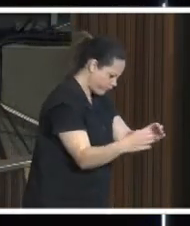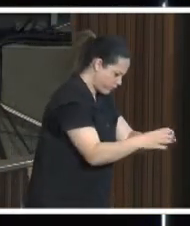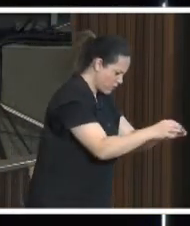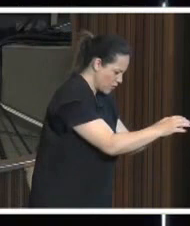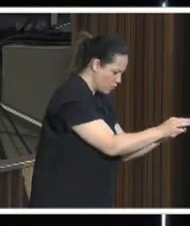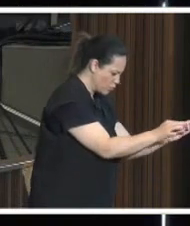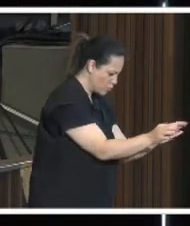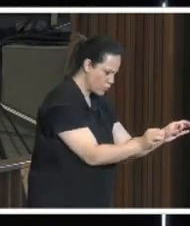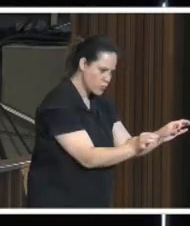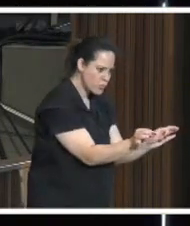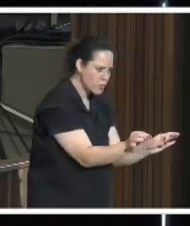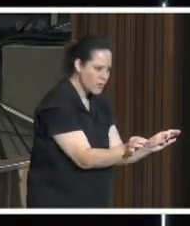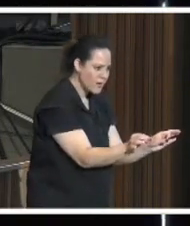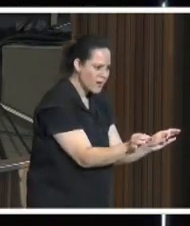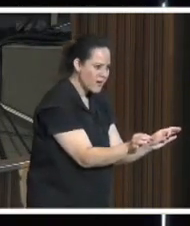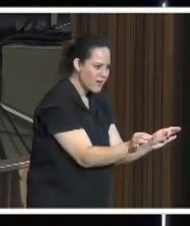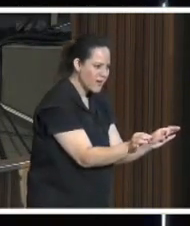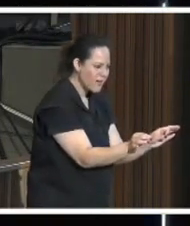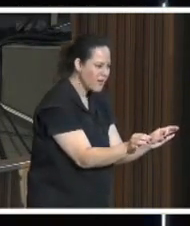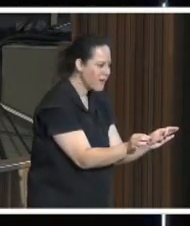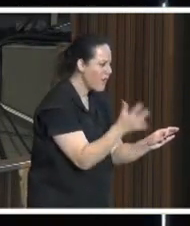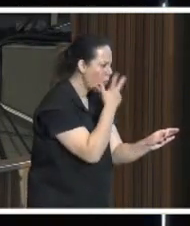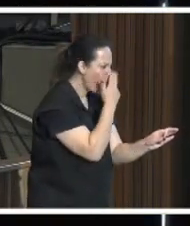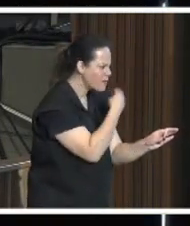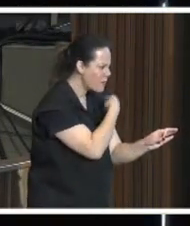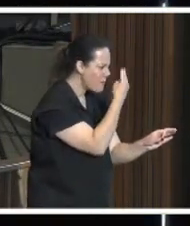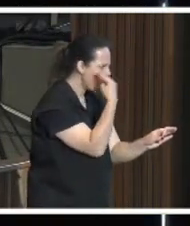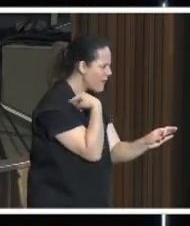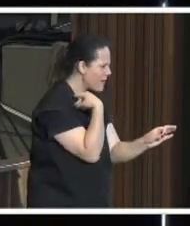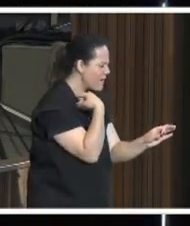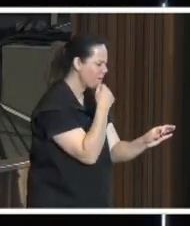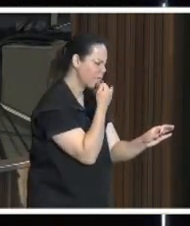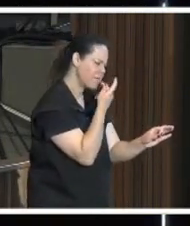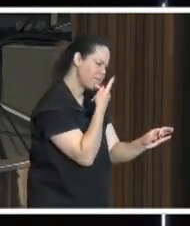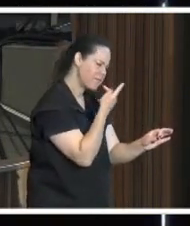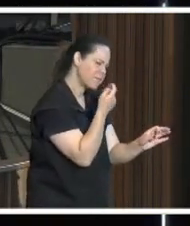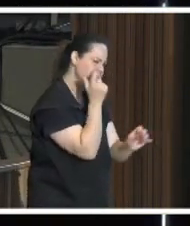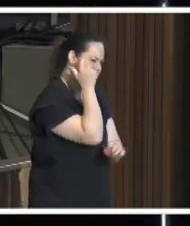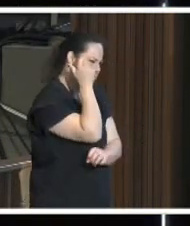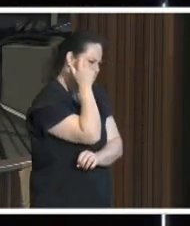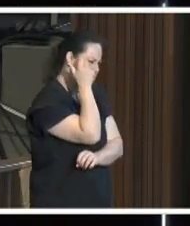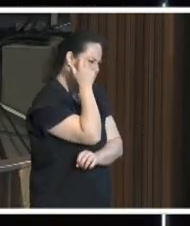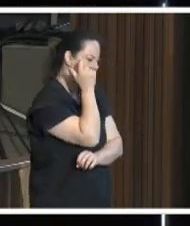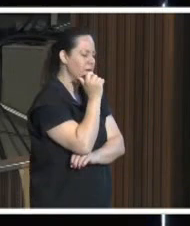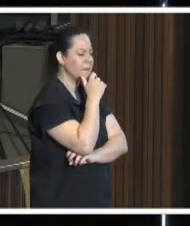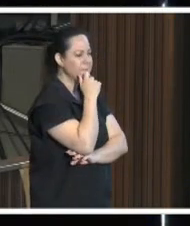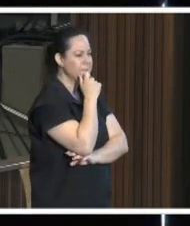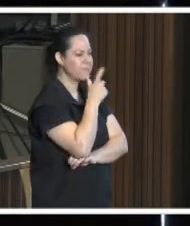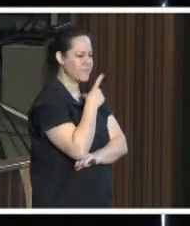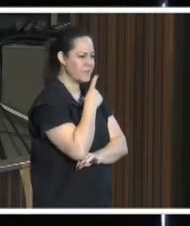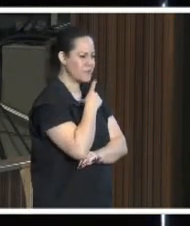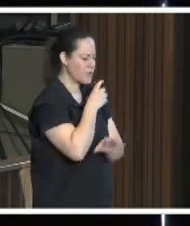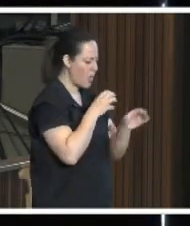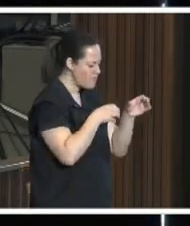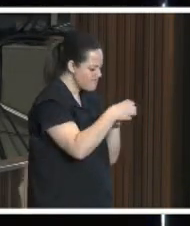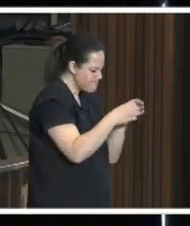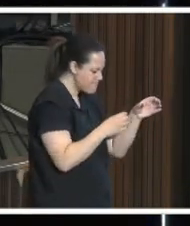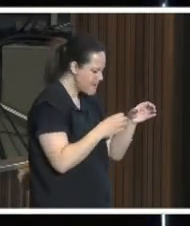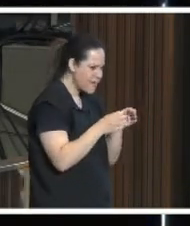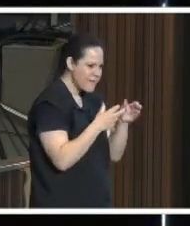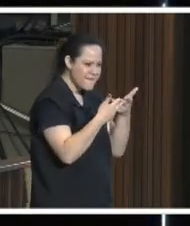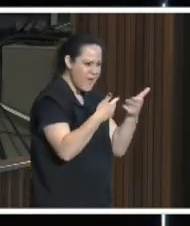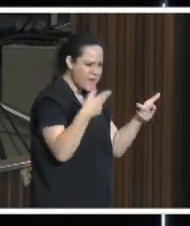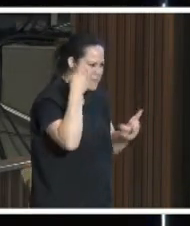vai. Eu acho que Maria estava dizendo, e a Bíblia está dizendo para a gente, que ela tinha um quebra-cabeças, ela tinha uma série